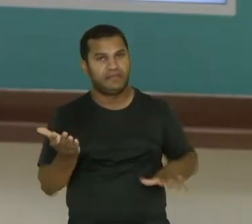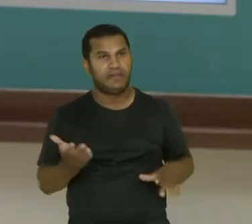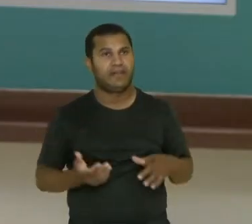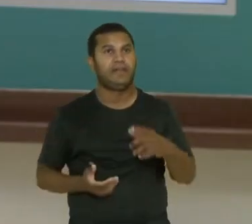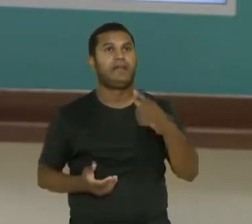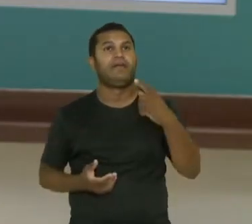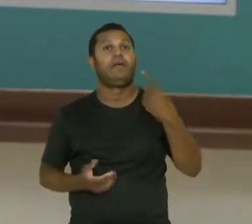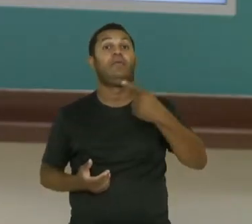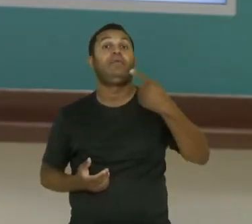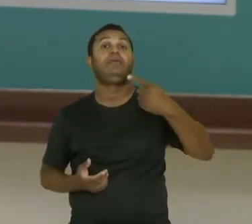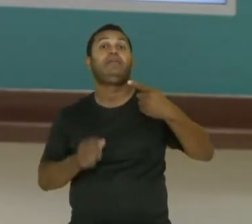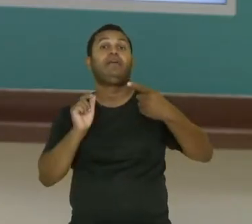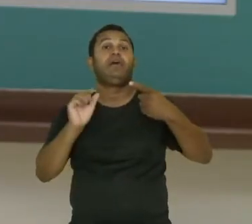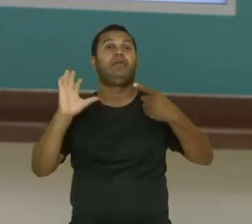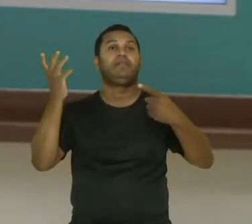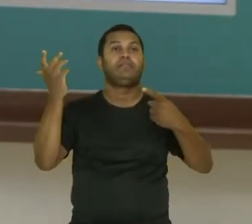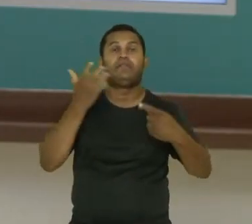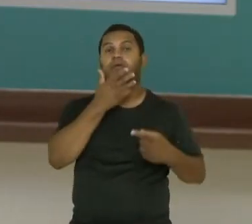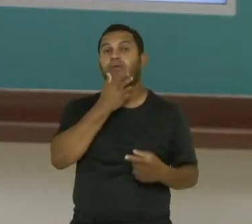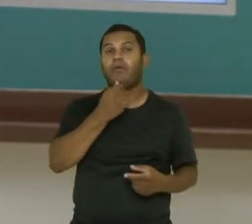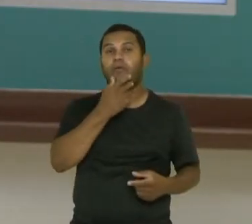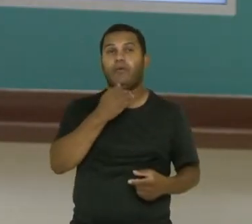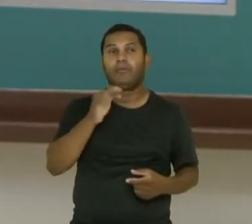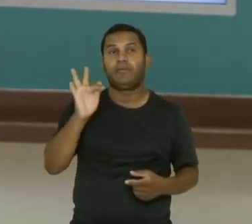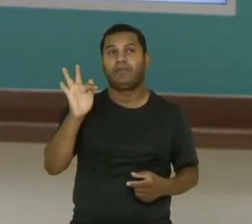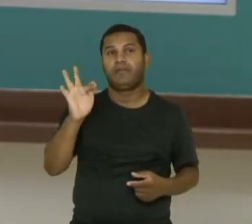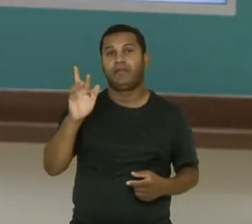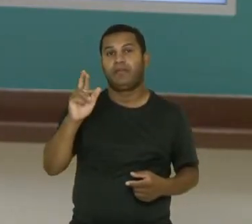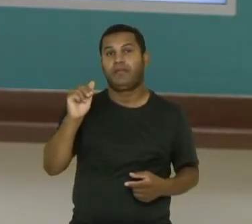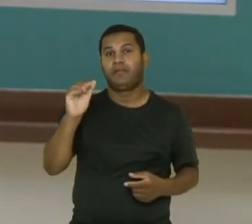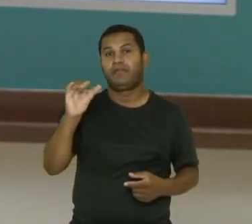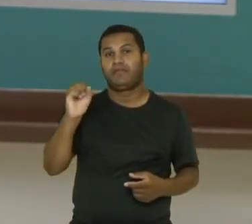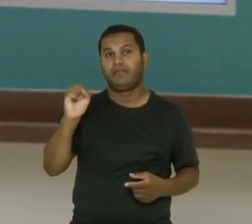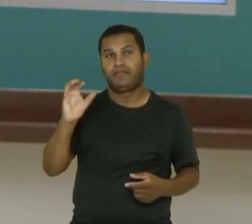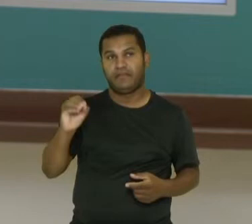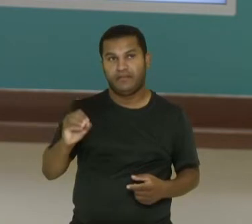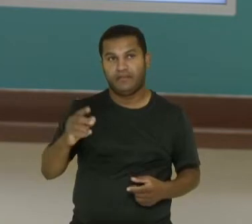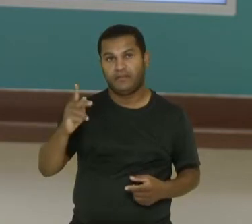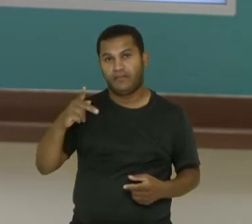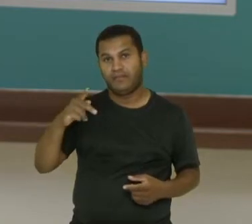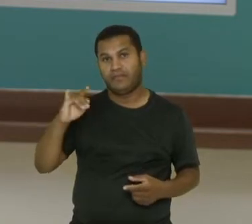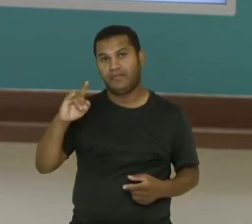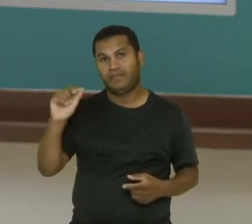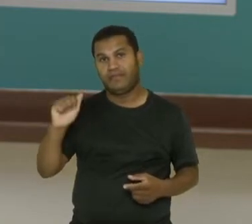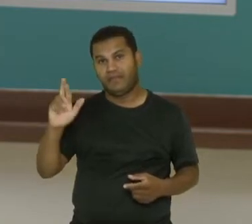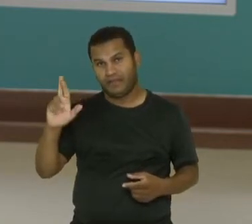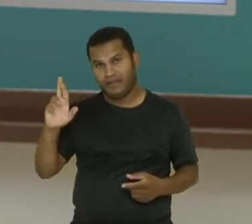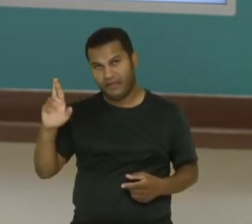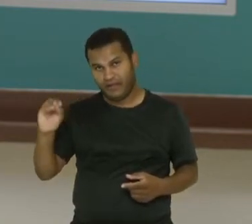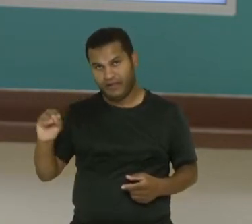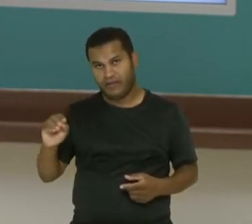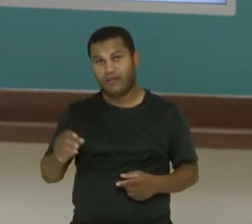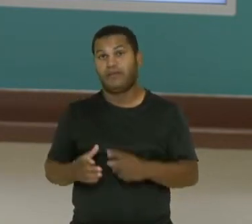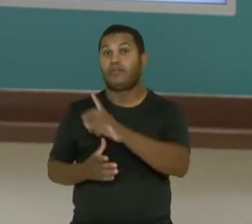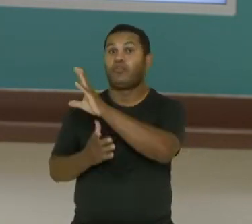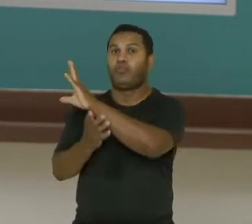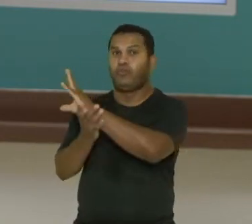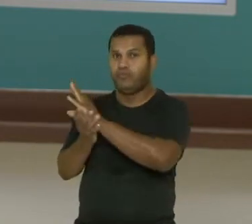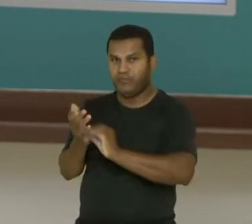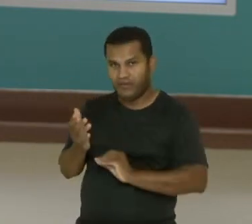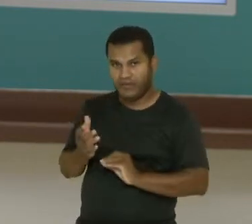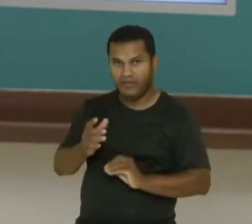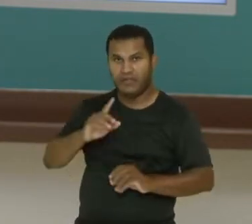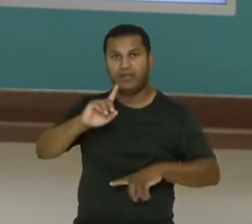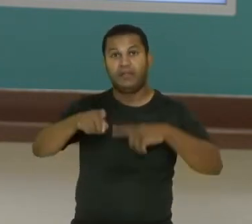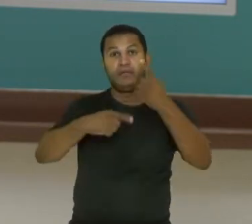até o Império Inca? Lembrando, segunda série, que vocês vão copiar essa questão no caderno de vocês, vão responder a